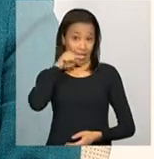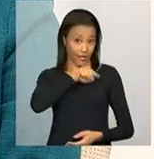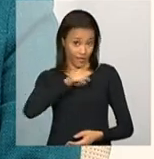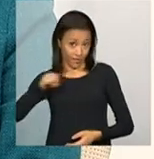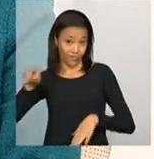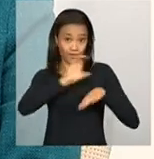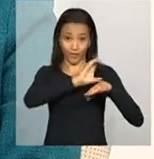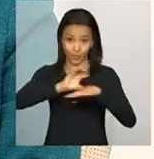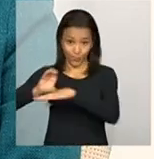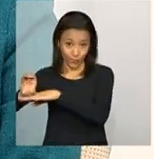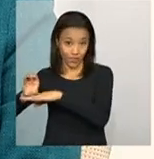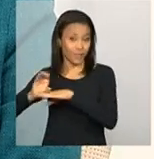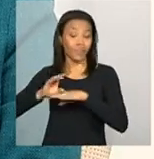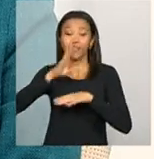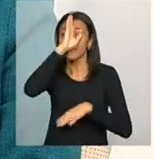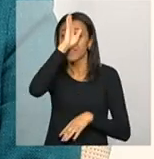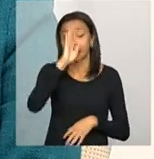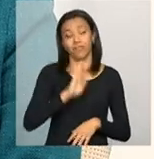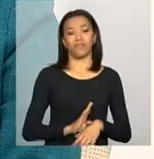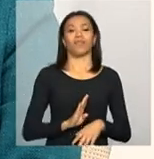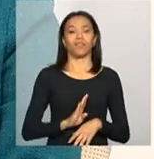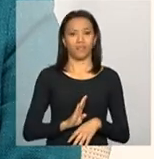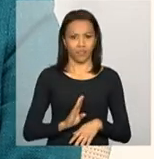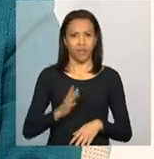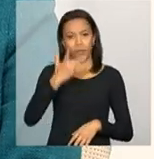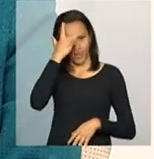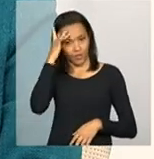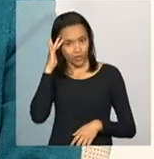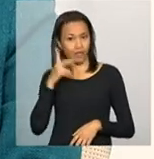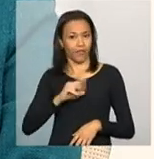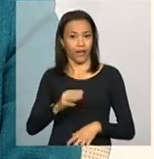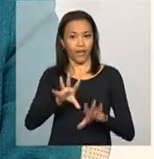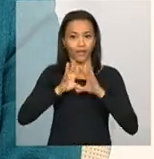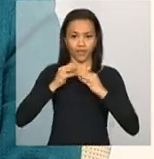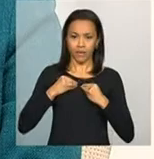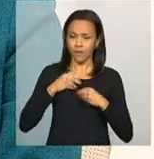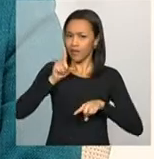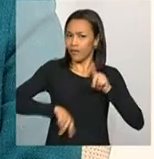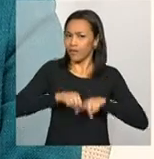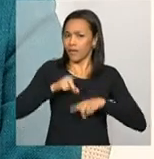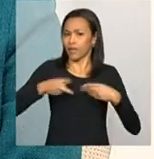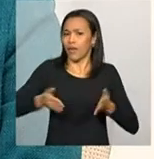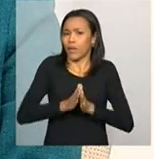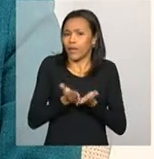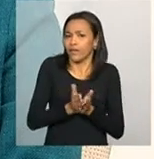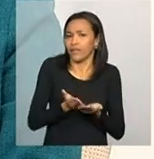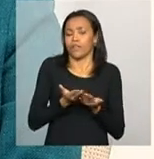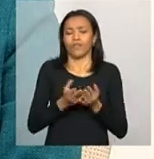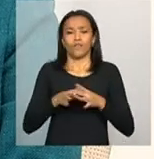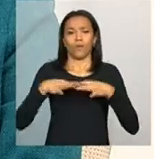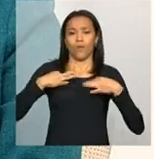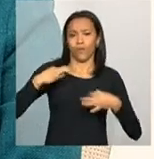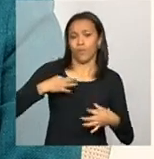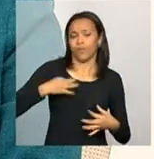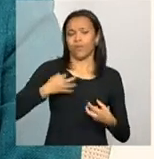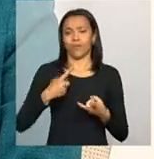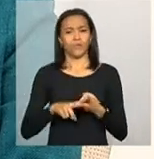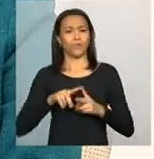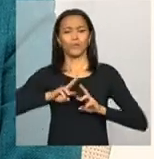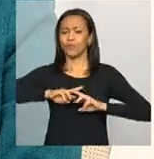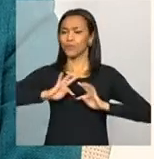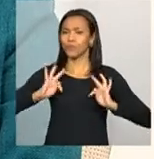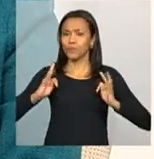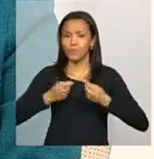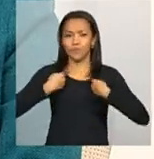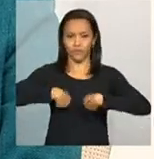são totalmente gratuitos. O beneficiário receberá todo o material didático, uniforme, todo tipo de